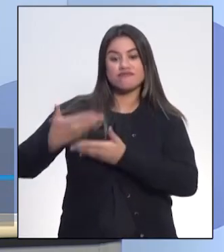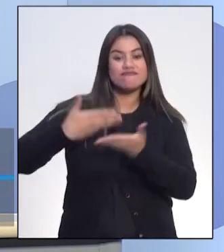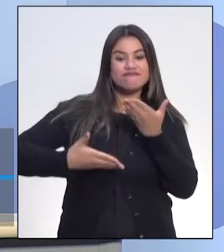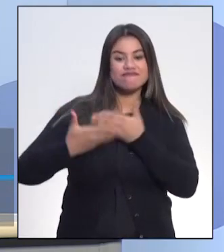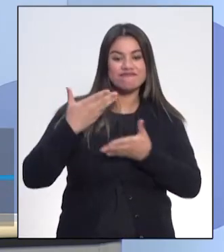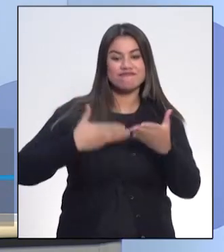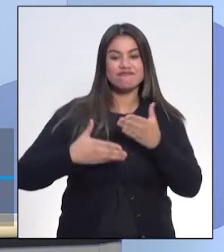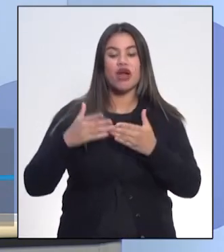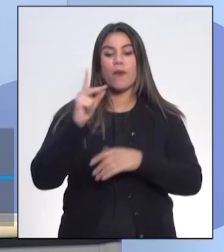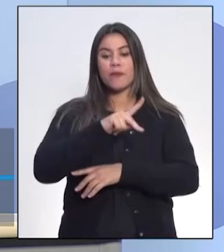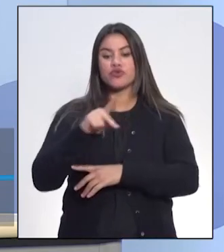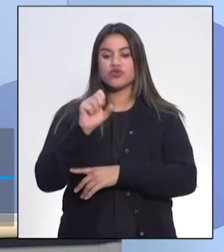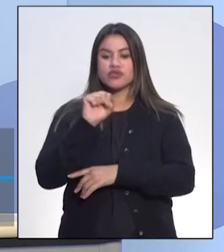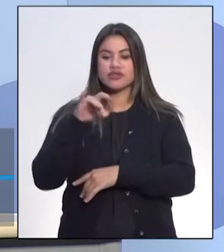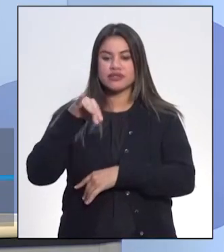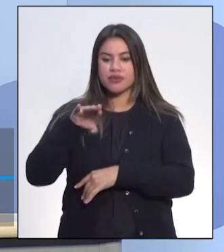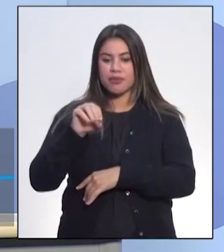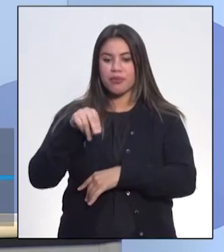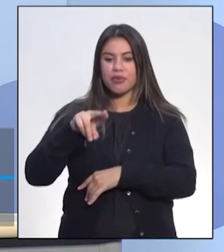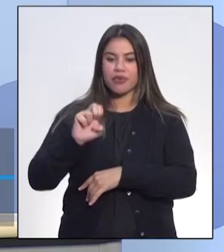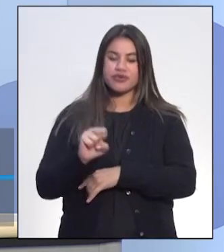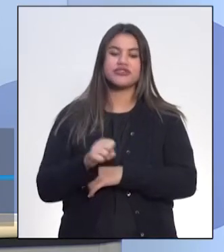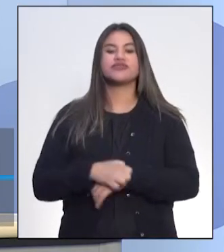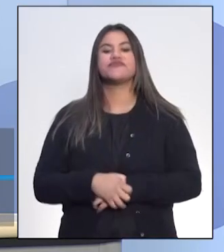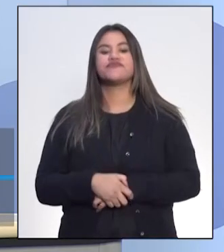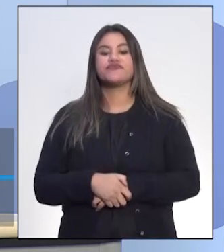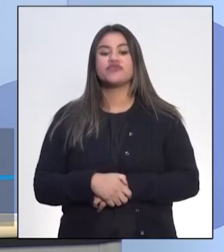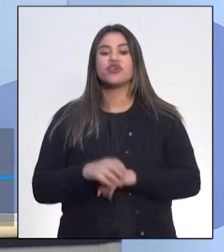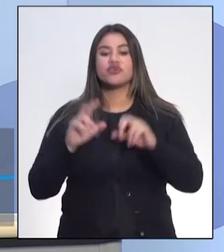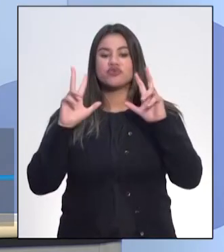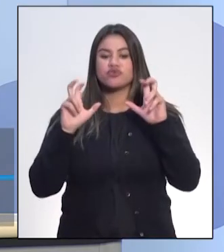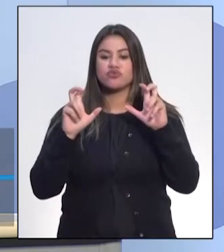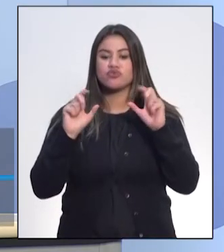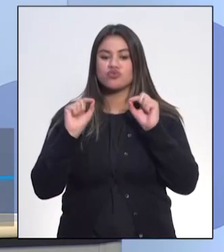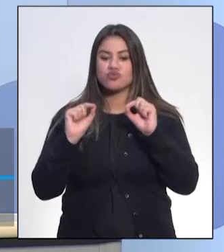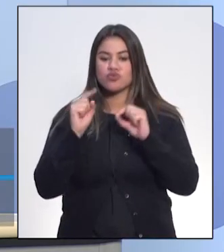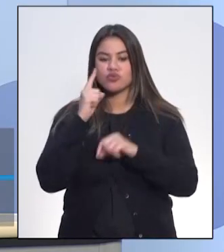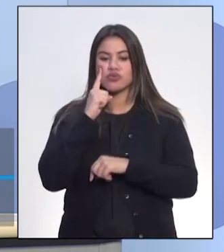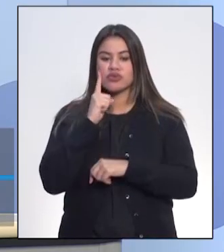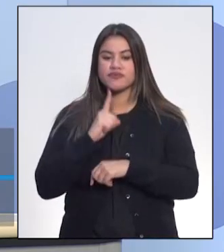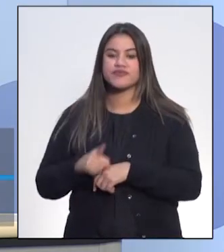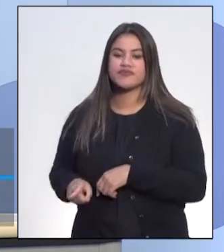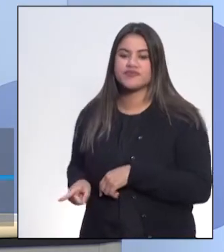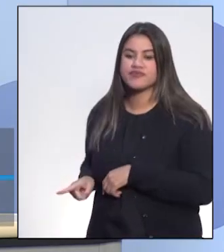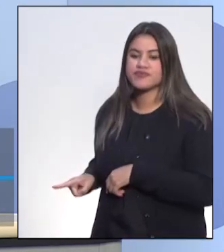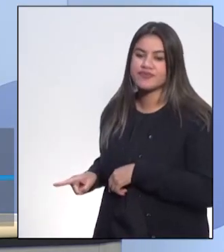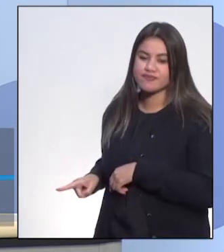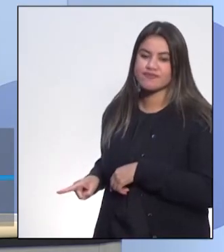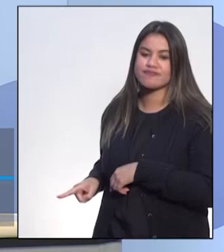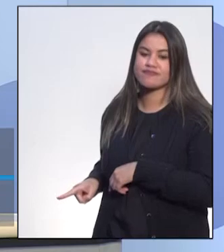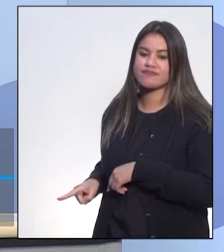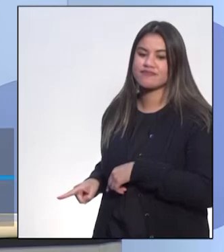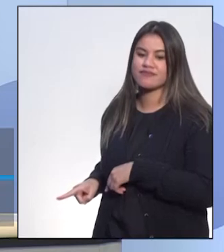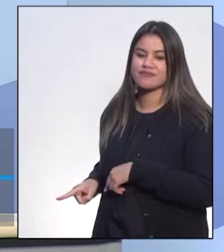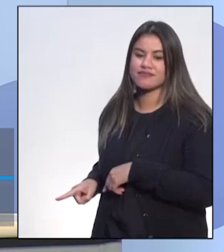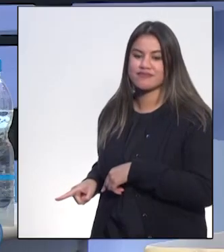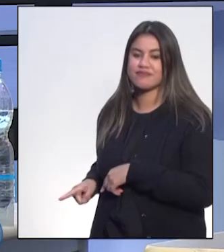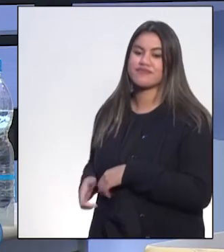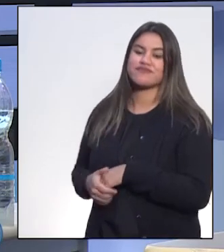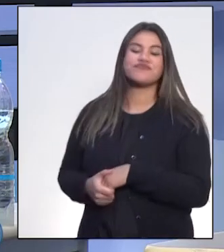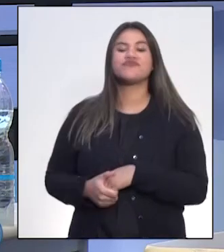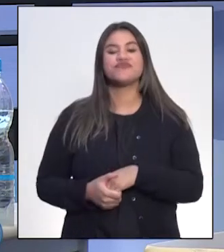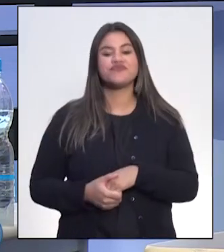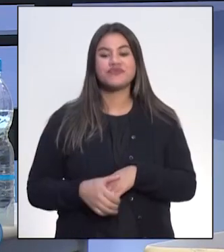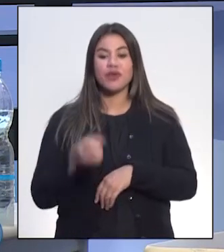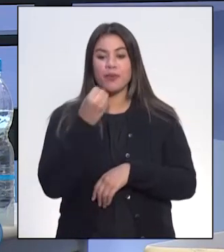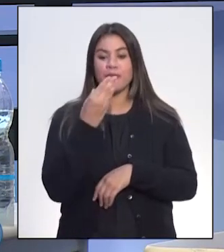Simone, com o seguinte título: Os opostos se atraem na visão da Química. Boa noite, professora Simone. Boa